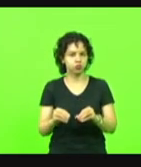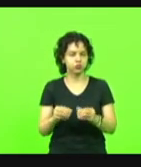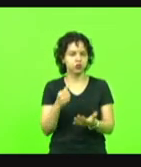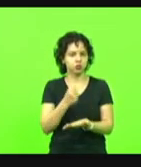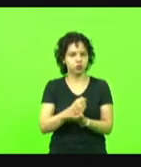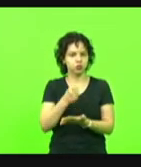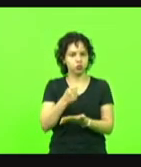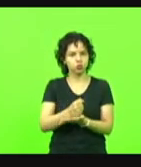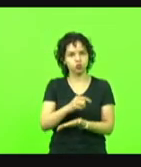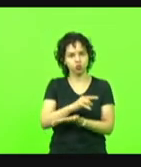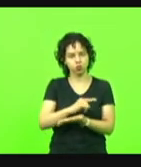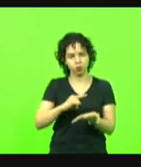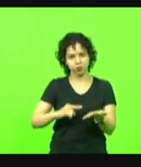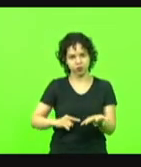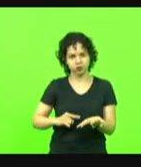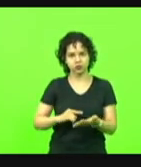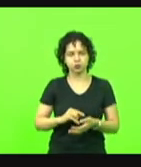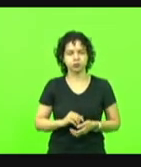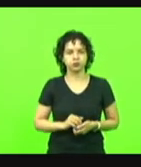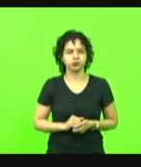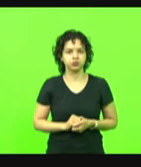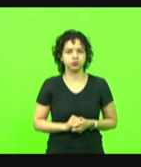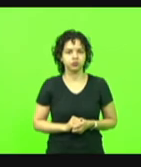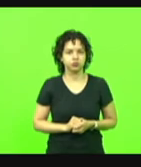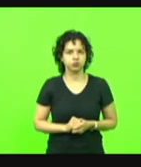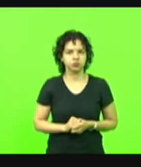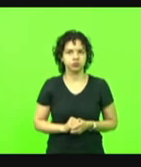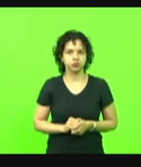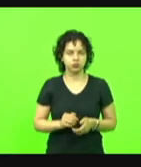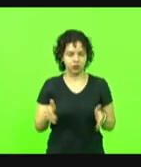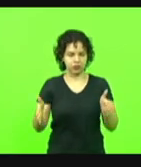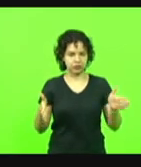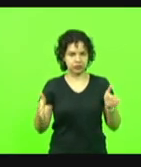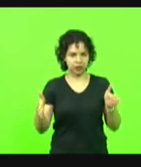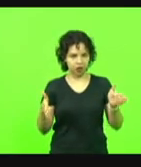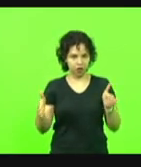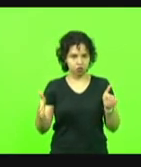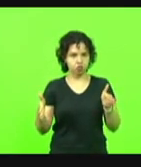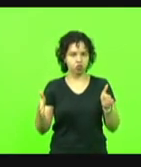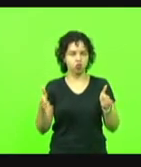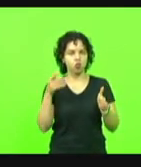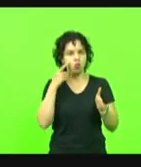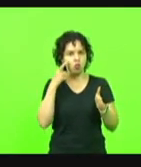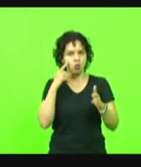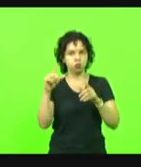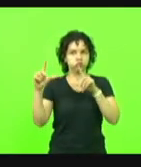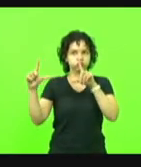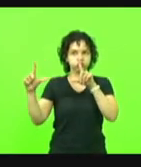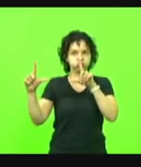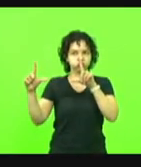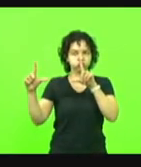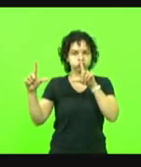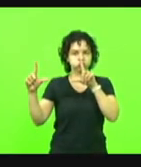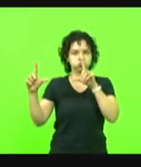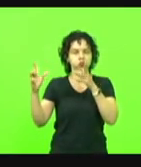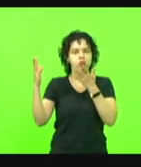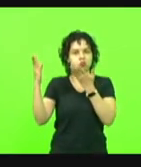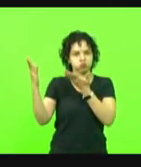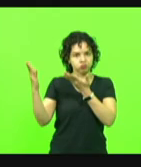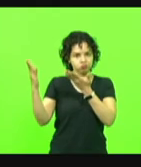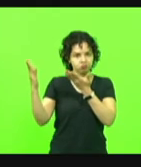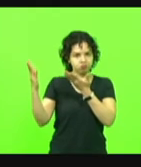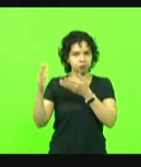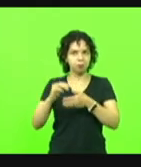documentação, esse trecho da SC-108 vai unir Massaranduba até Guaramirim, ou